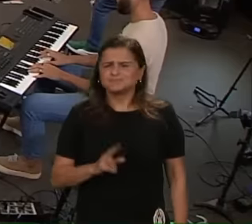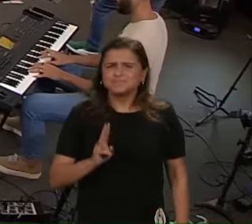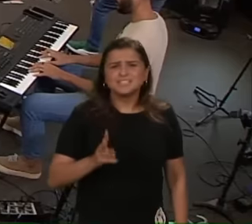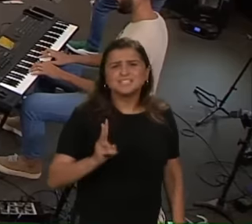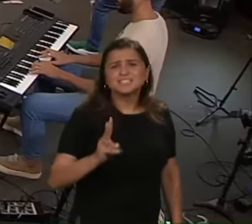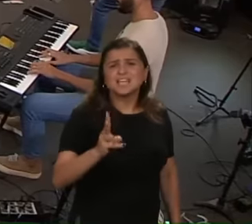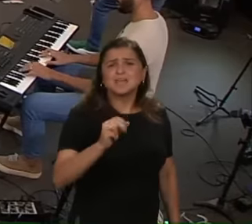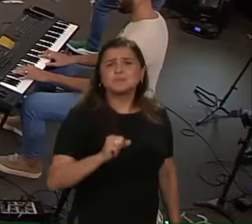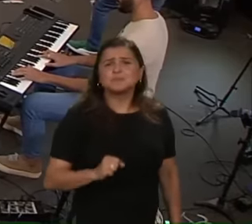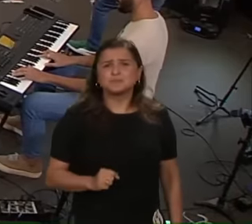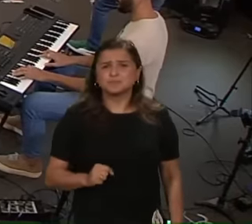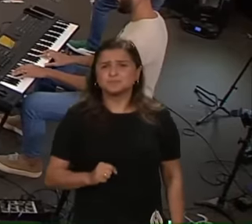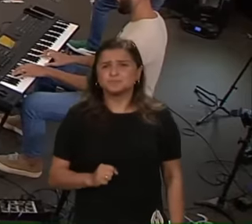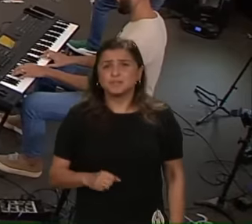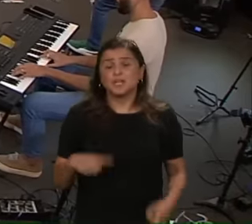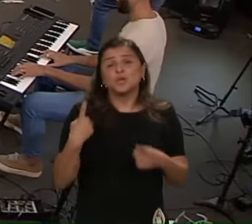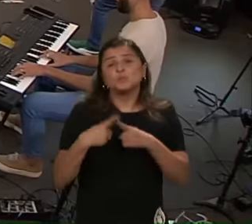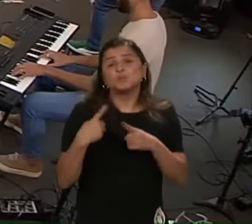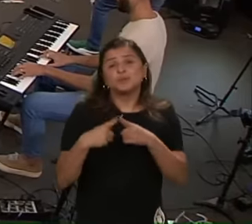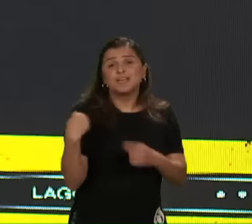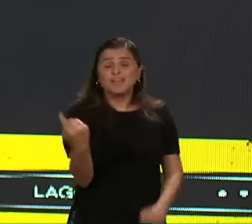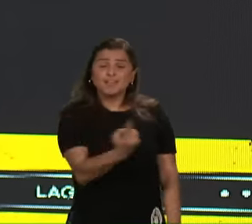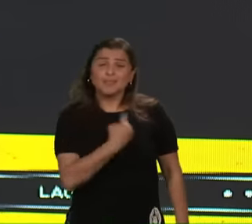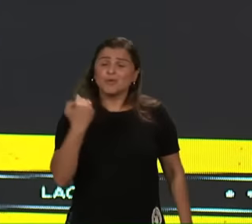Sempre. Porque o nosso chamado é servir.